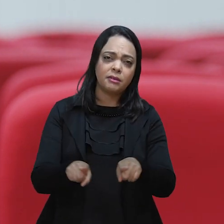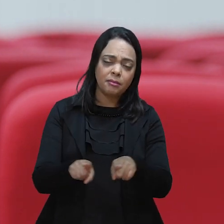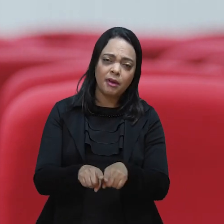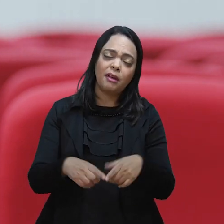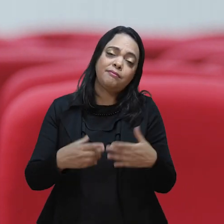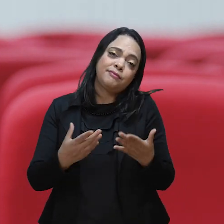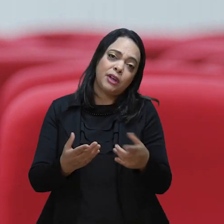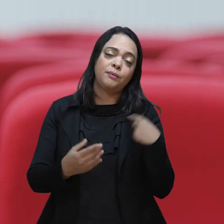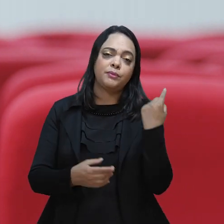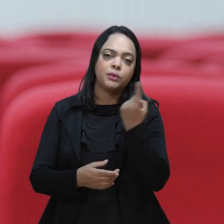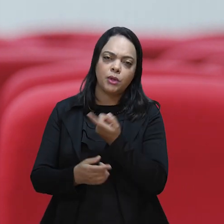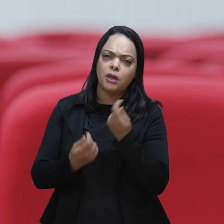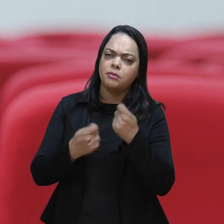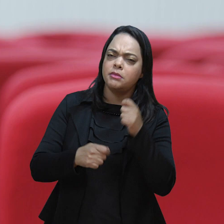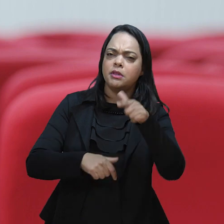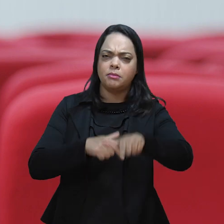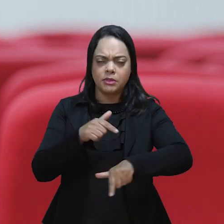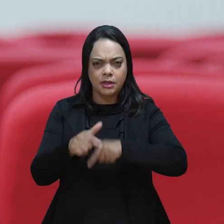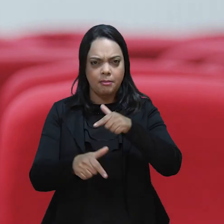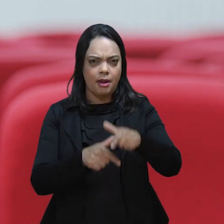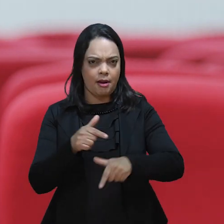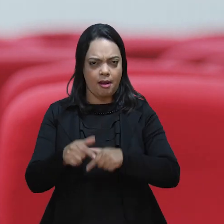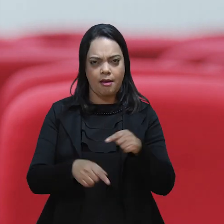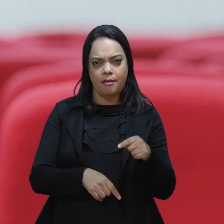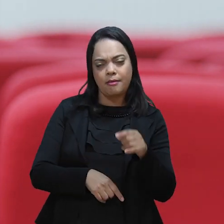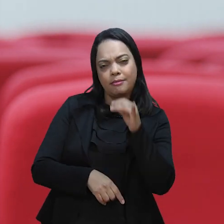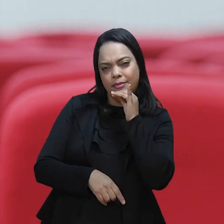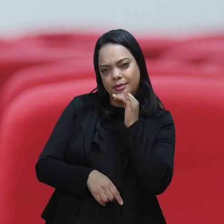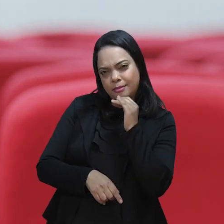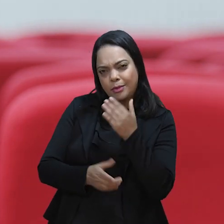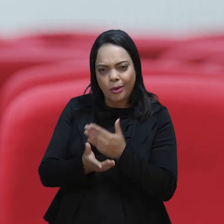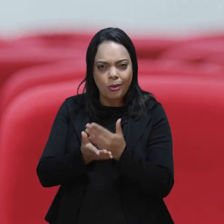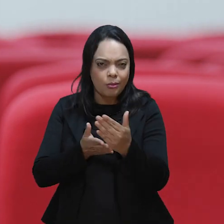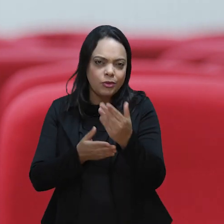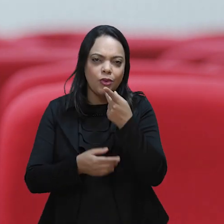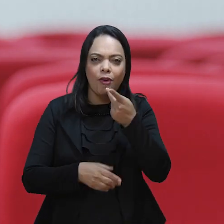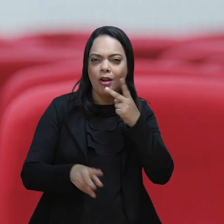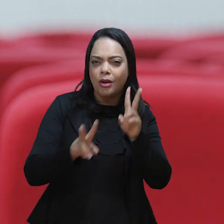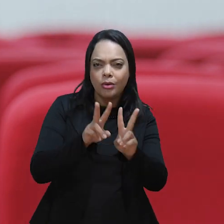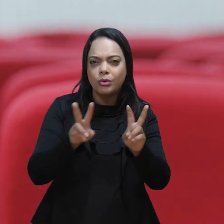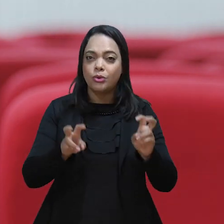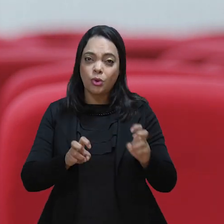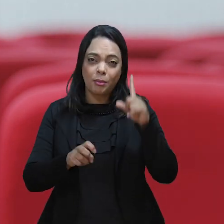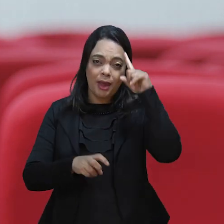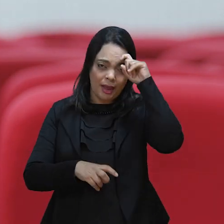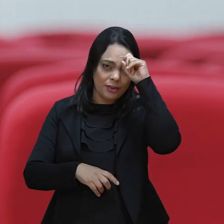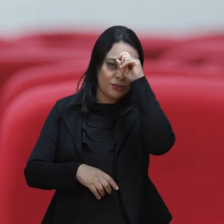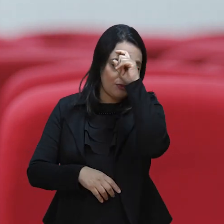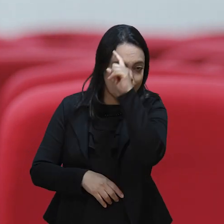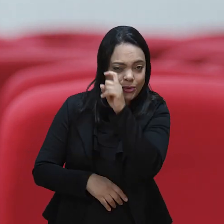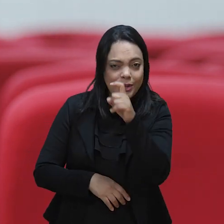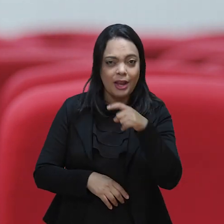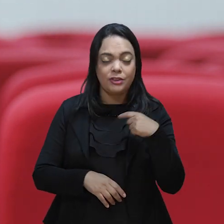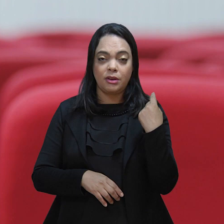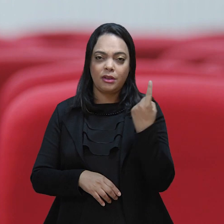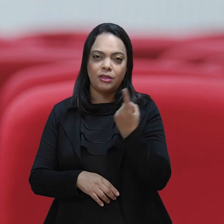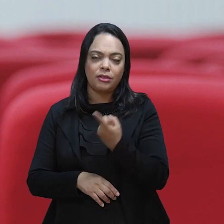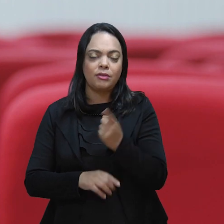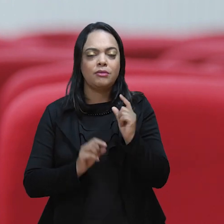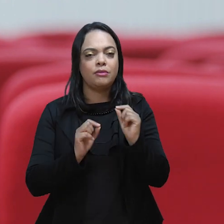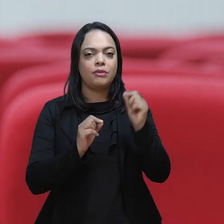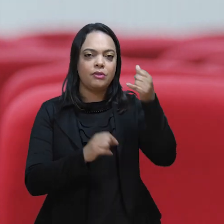importante a gente ir atuando, assim, igual você começou falando sobre a complexidade, para a gente ir